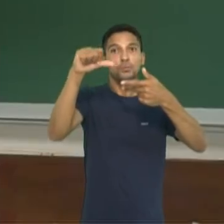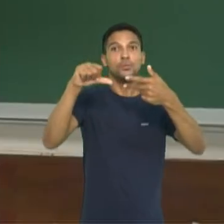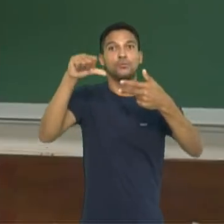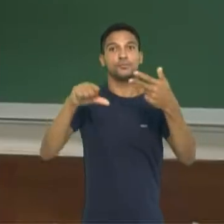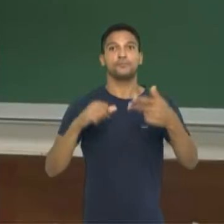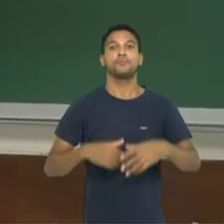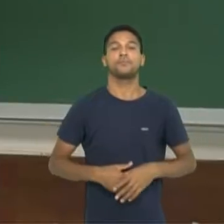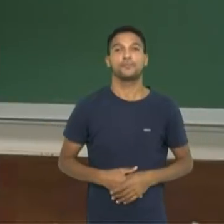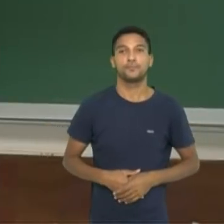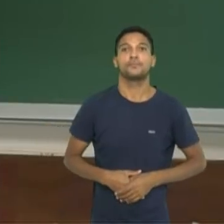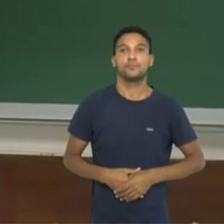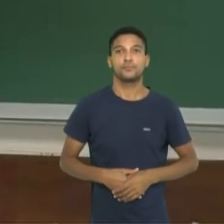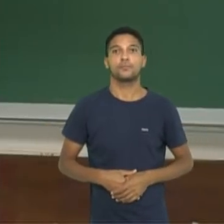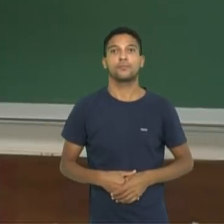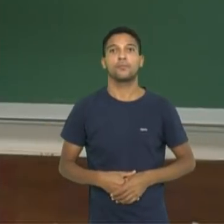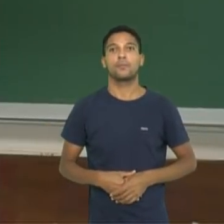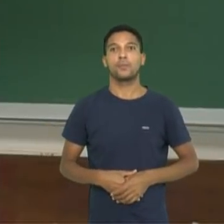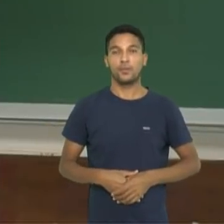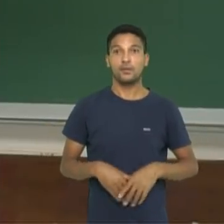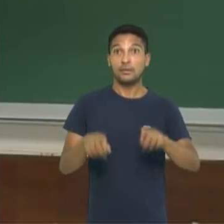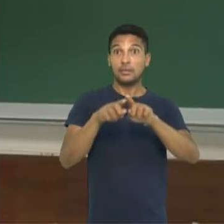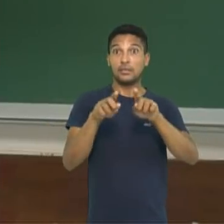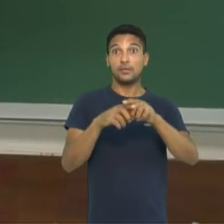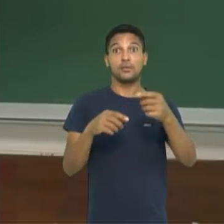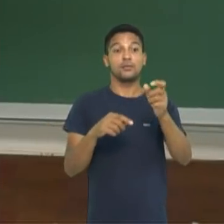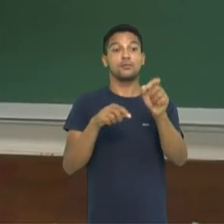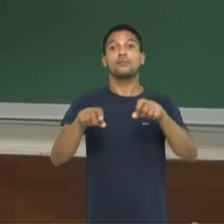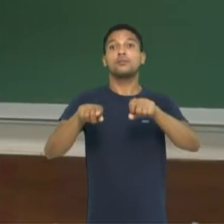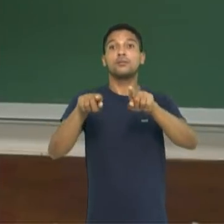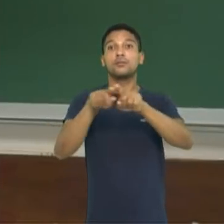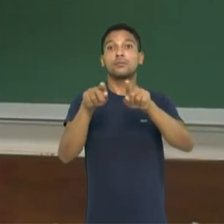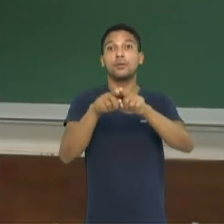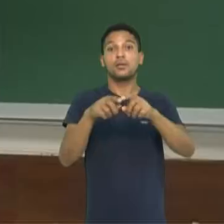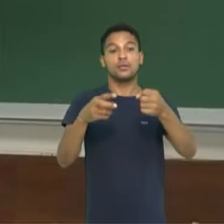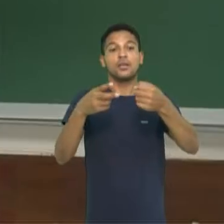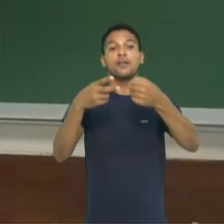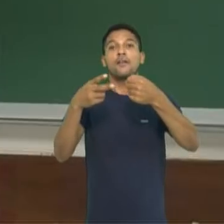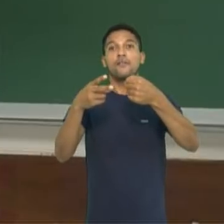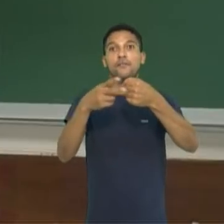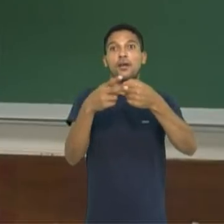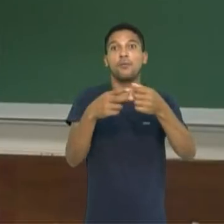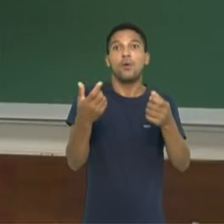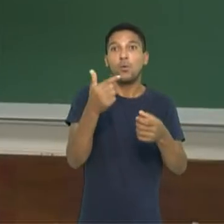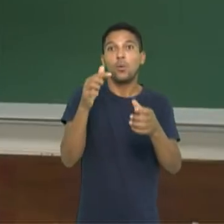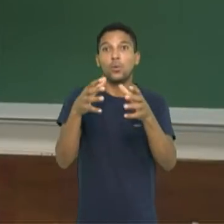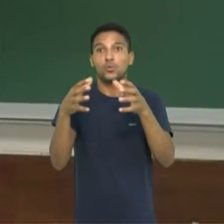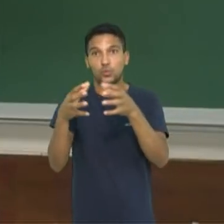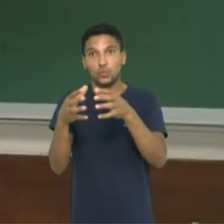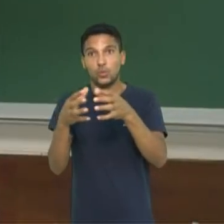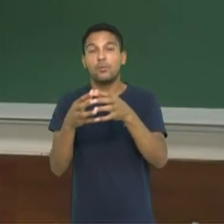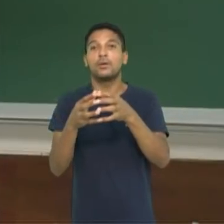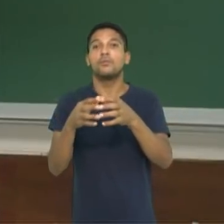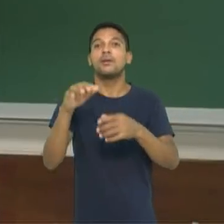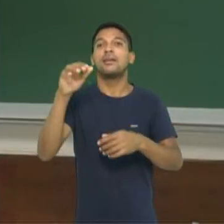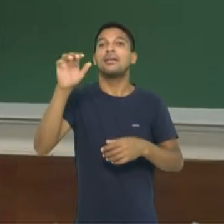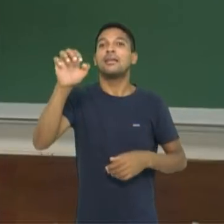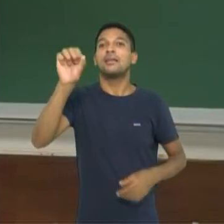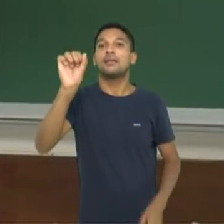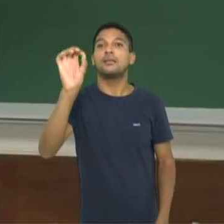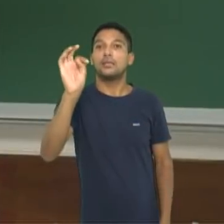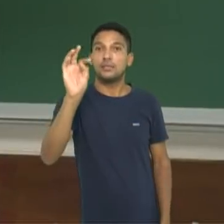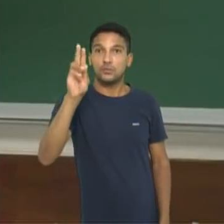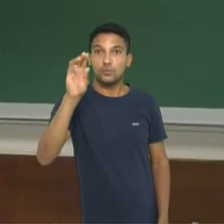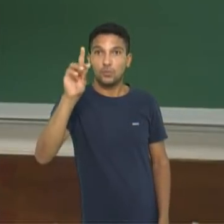ele estudará, nós estudaremos, vós estudareis, eles estudarão. Então, a gente tem essa terminação geralmente, né? E quando eu